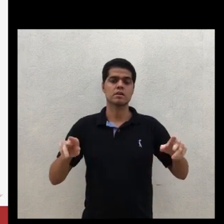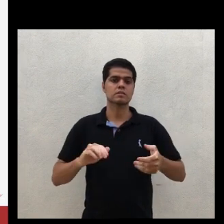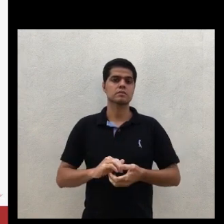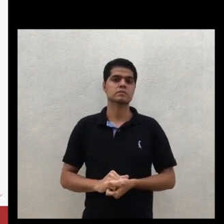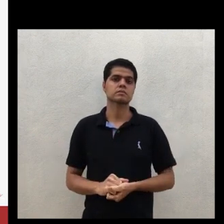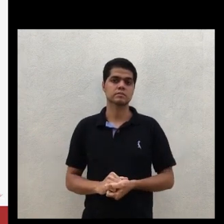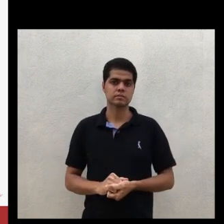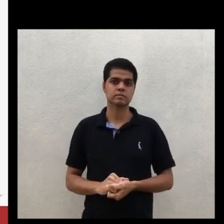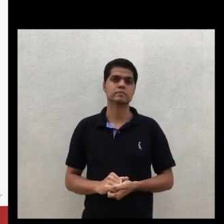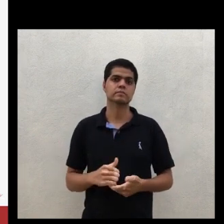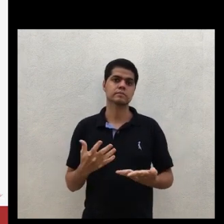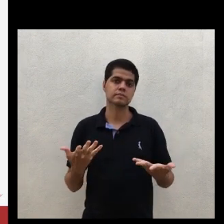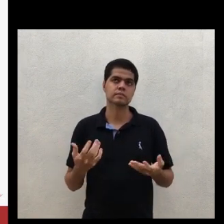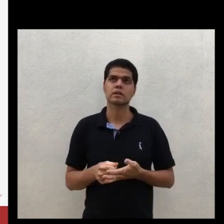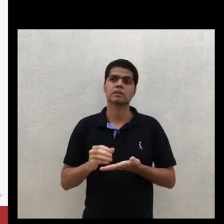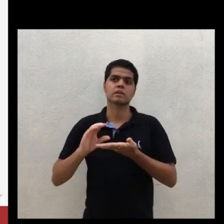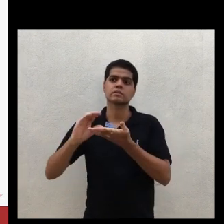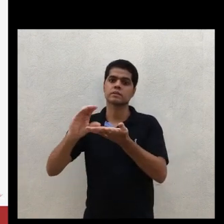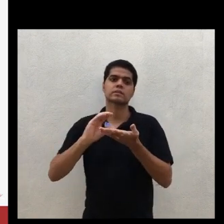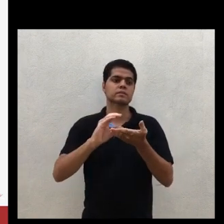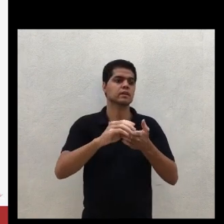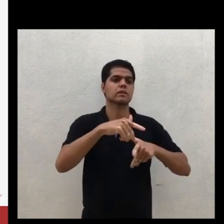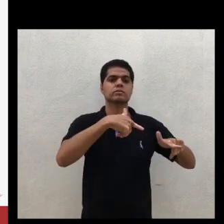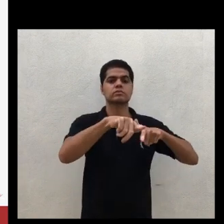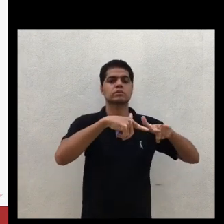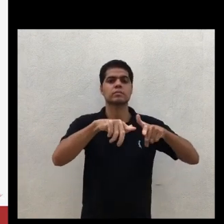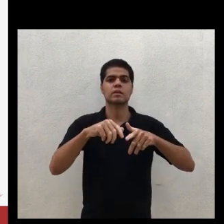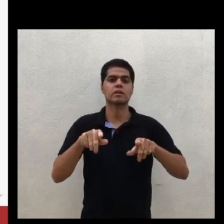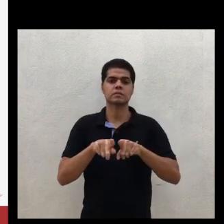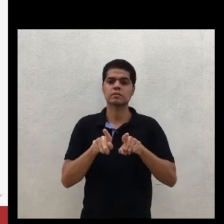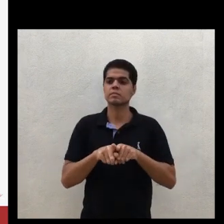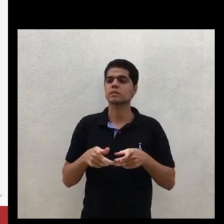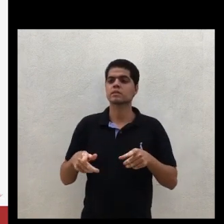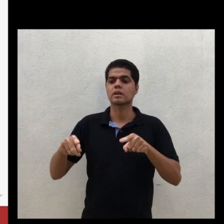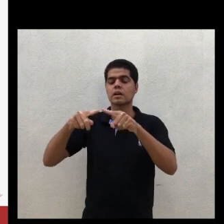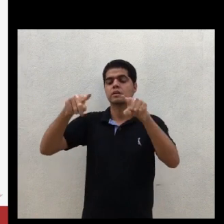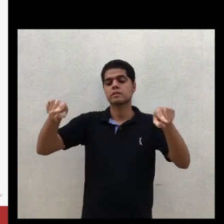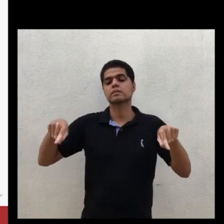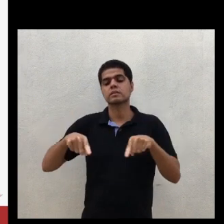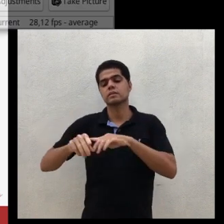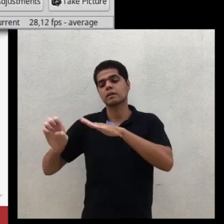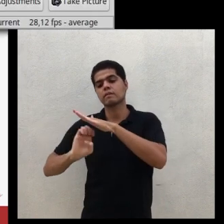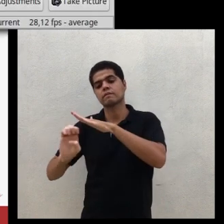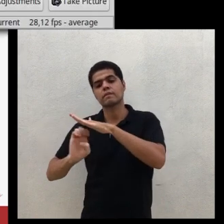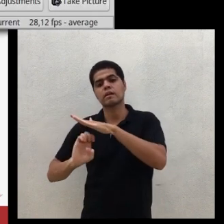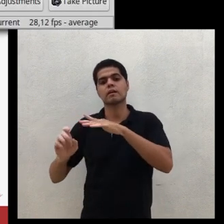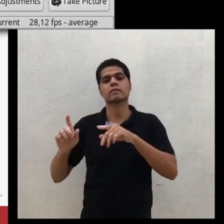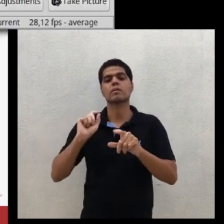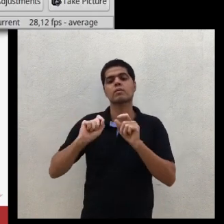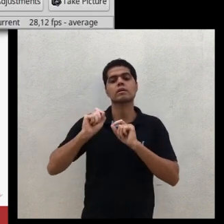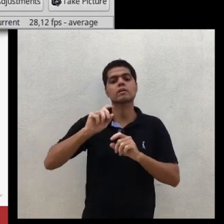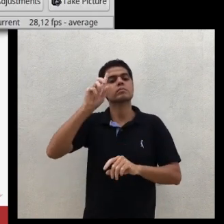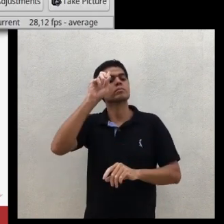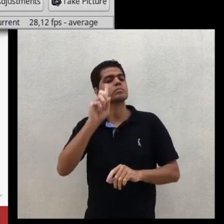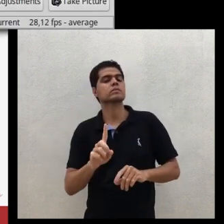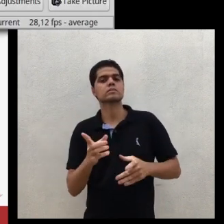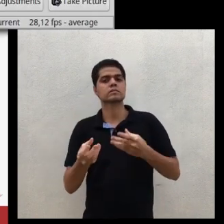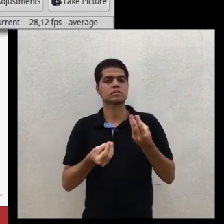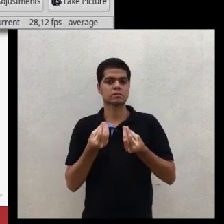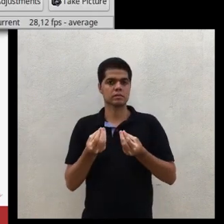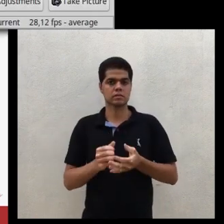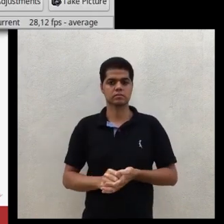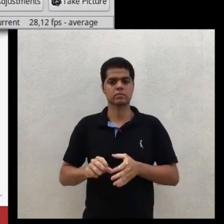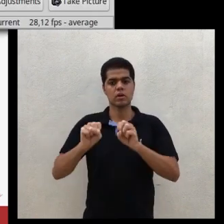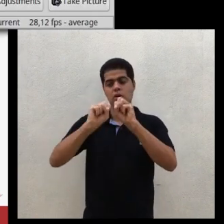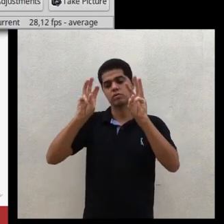de calcular a gratificação do empregado, tomar uma decisão qualquer dentro da fábrica. Com relação a software,